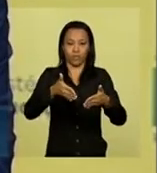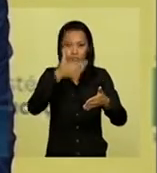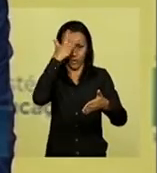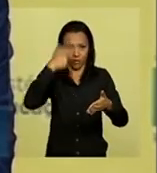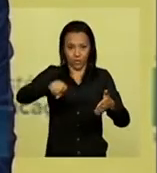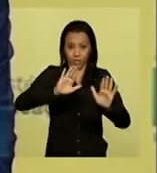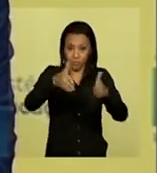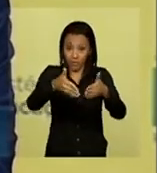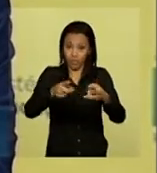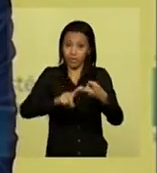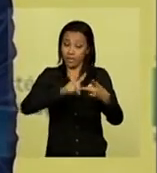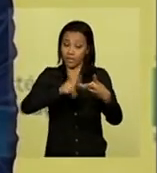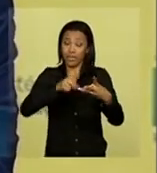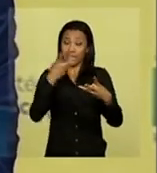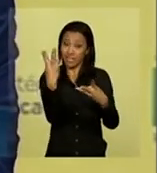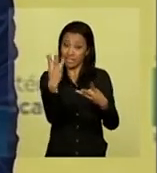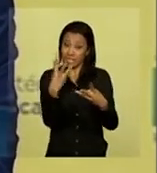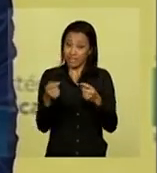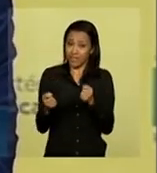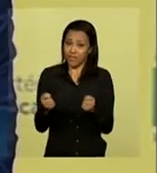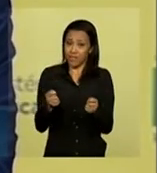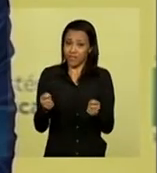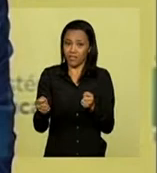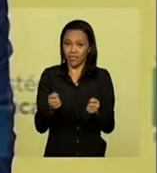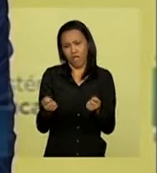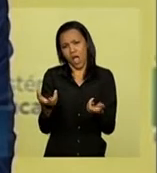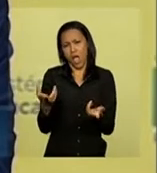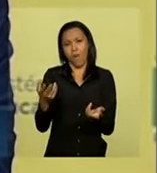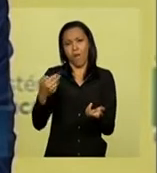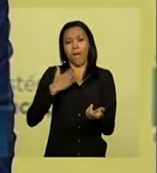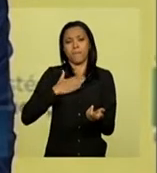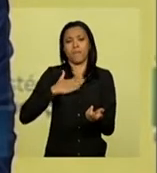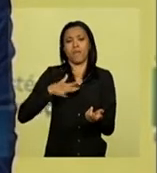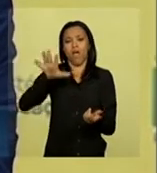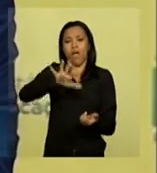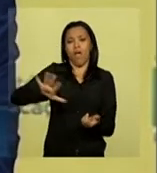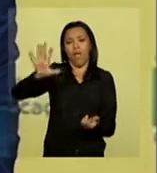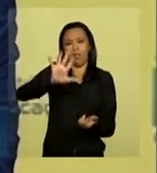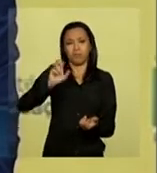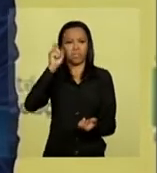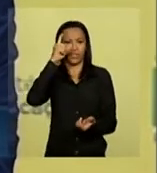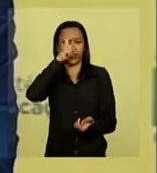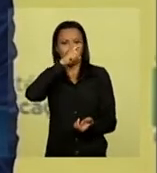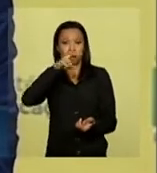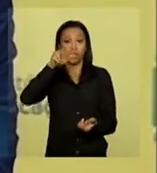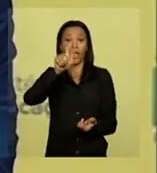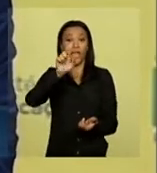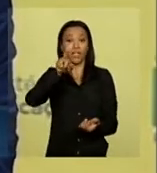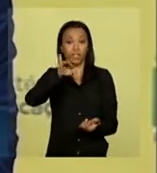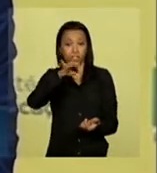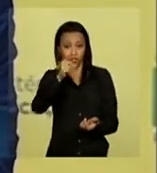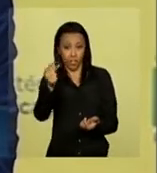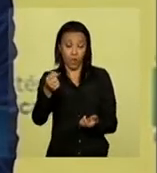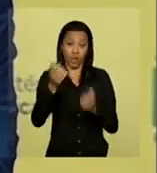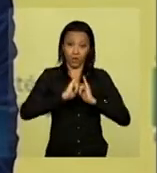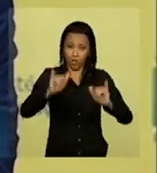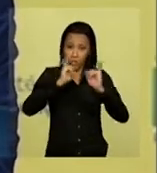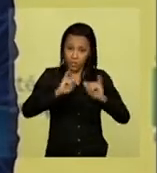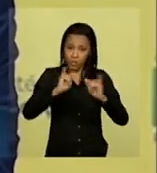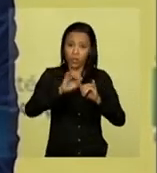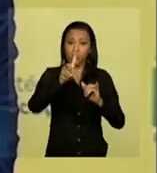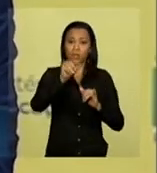terceiro uma terceira resistência que a ideia que a minha região pode ser prejudicada é os dados do censo Universitário do ano